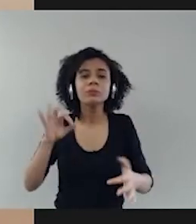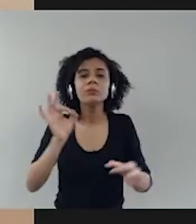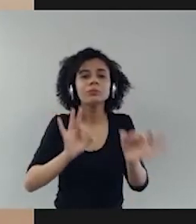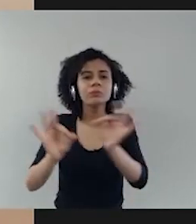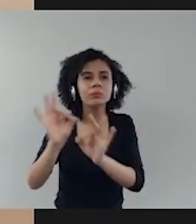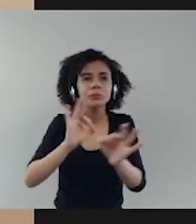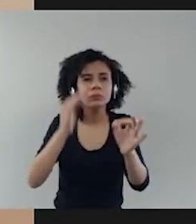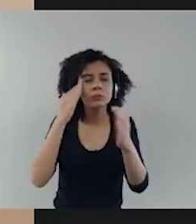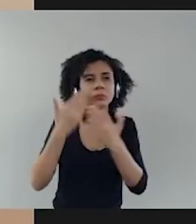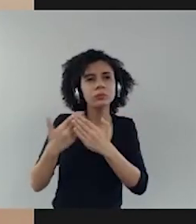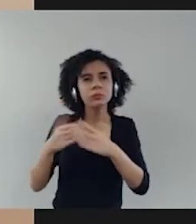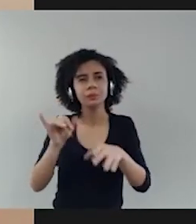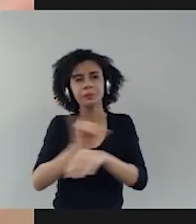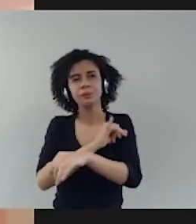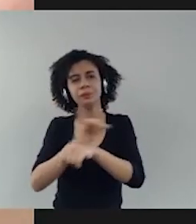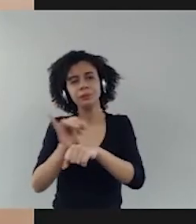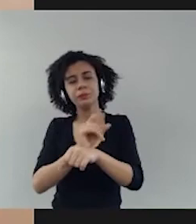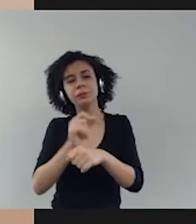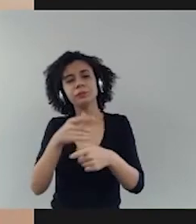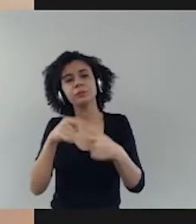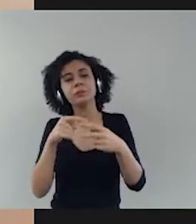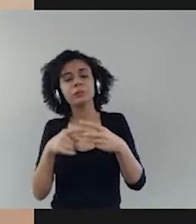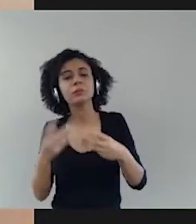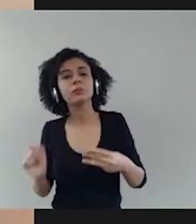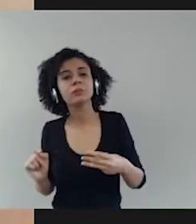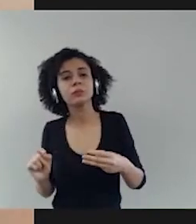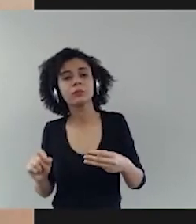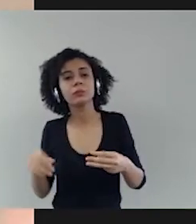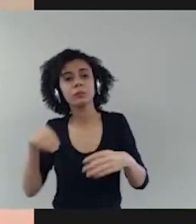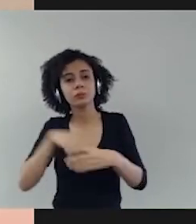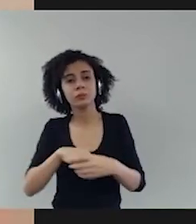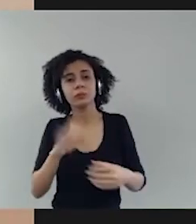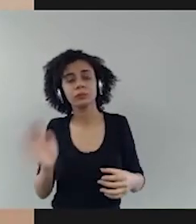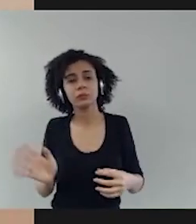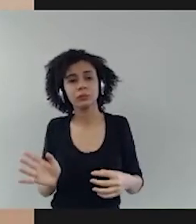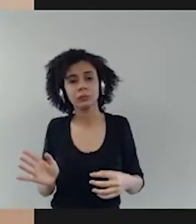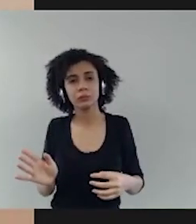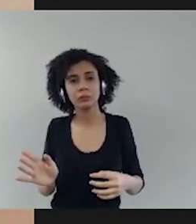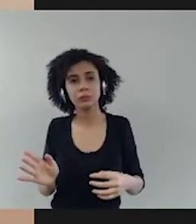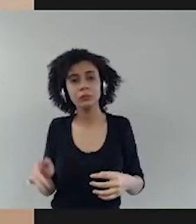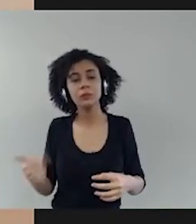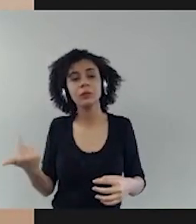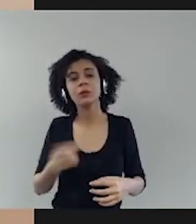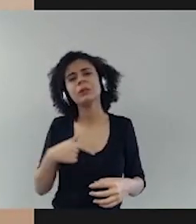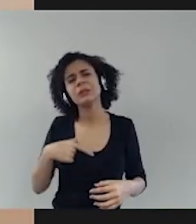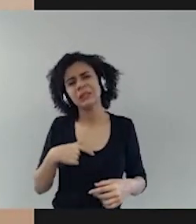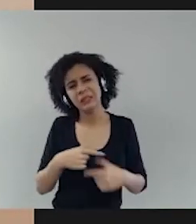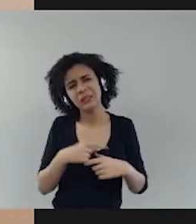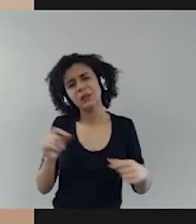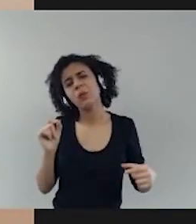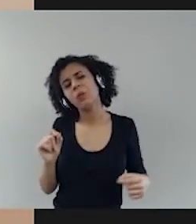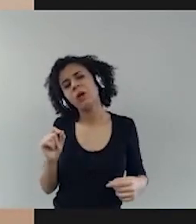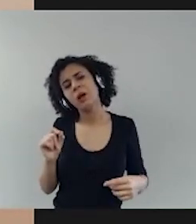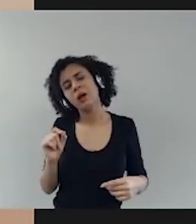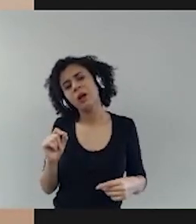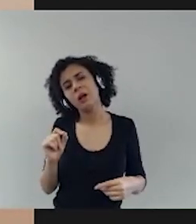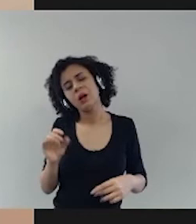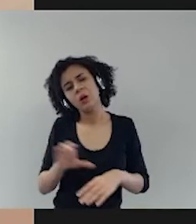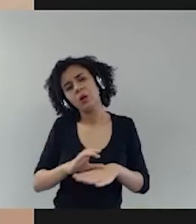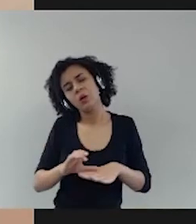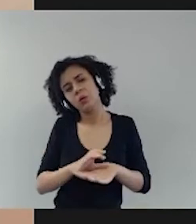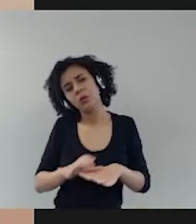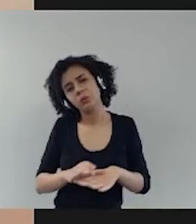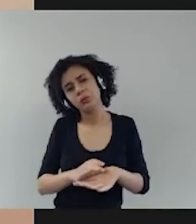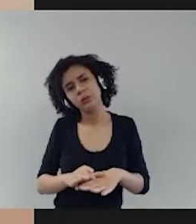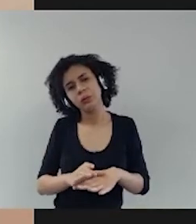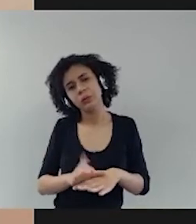planejamento, já está na Constituição. Como é que são as competências? Elas já estão lá. Nós temos um grande instrumento que ele é